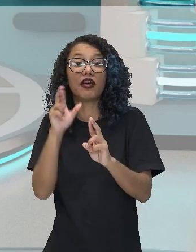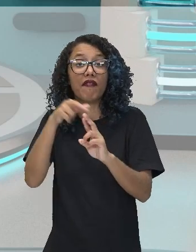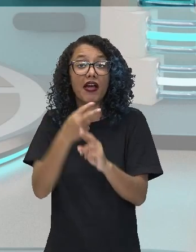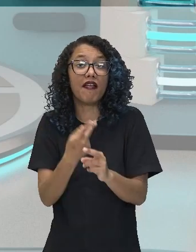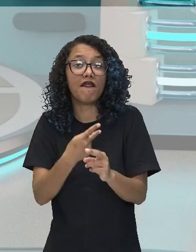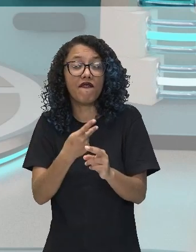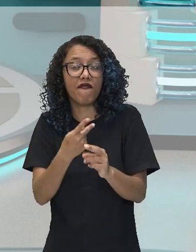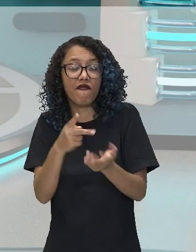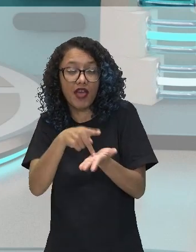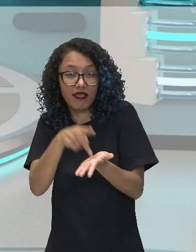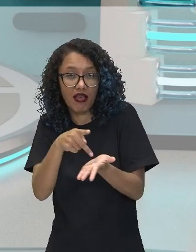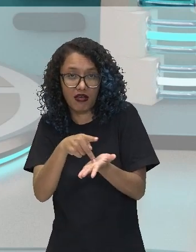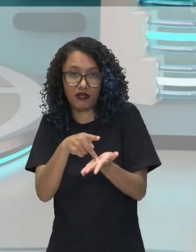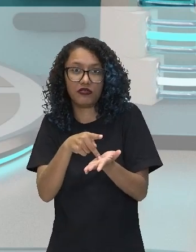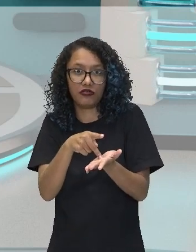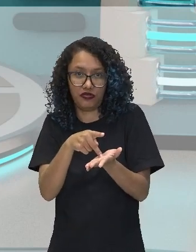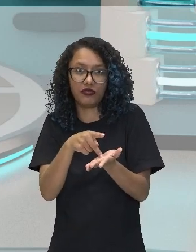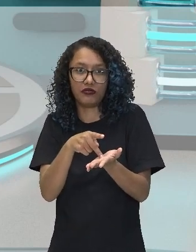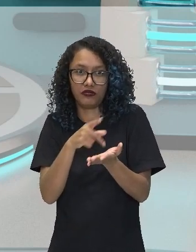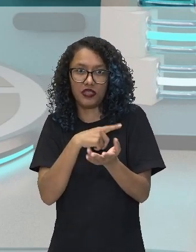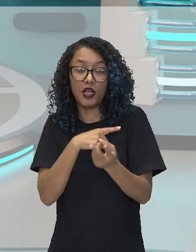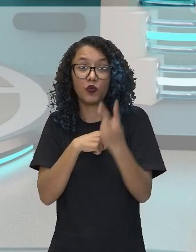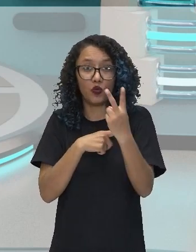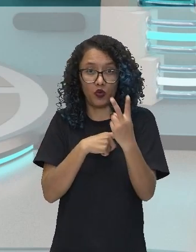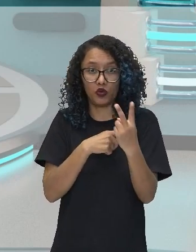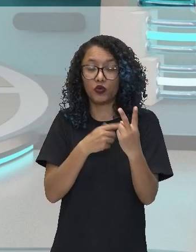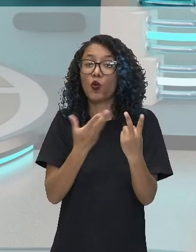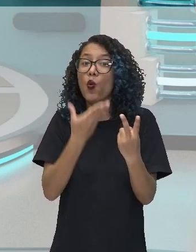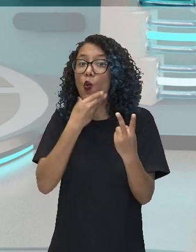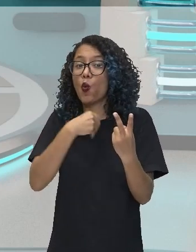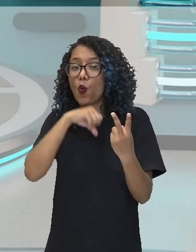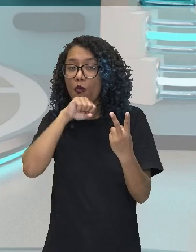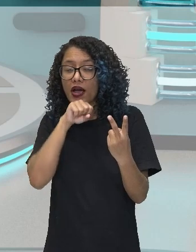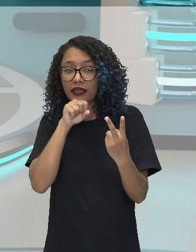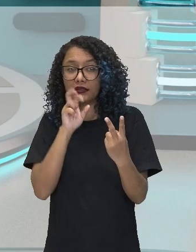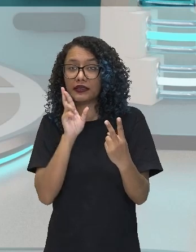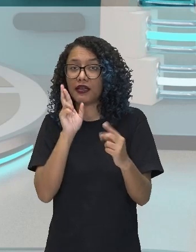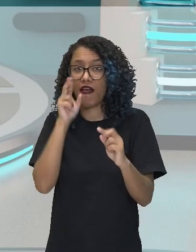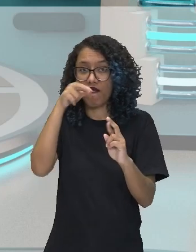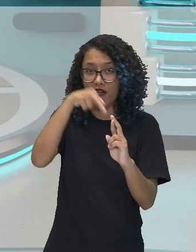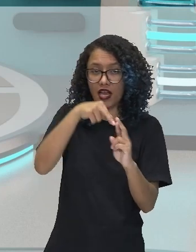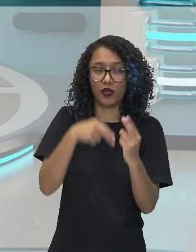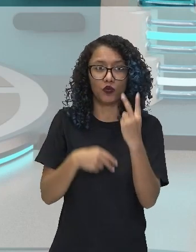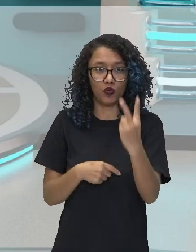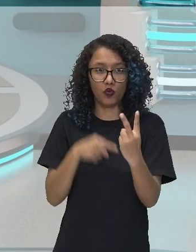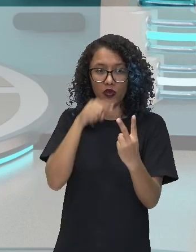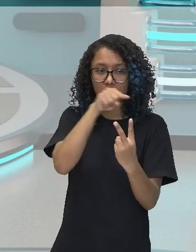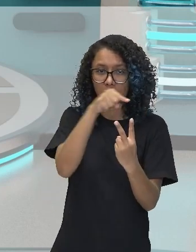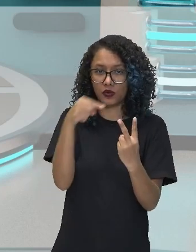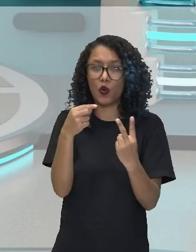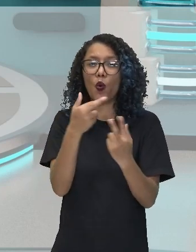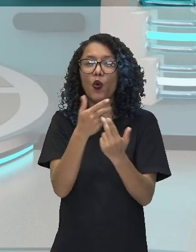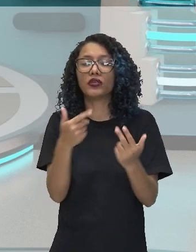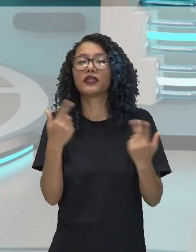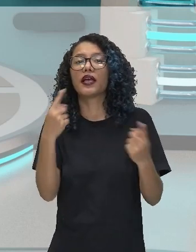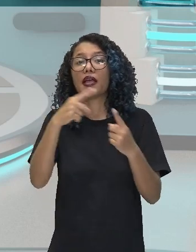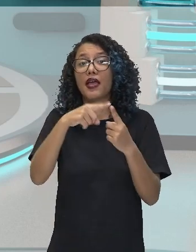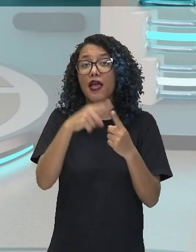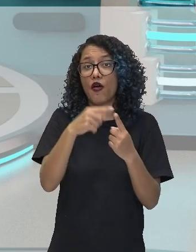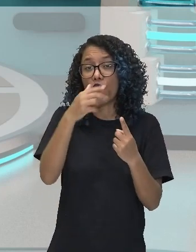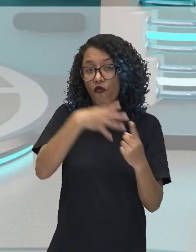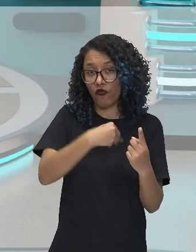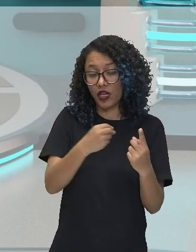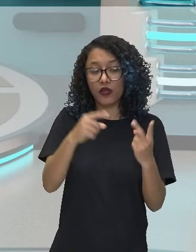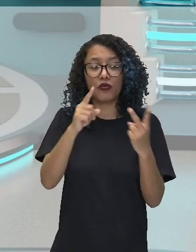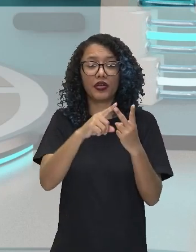pai, ele tem duas referências aí. Ele se refere tanto ao filho, como ele se refere à verdade que deve ser dita ao